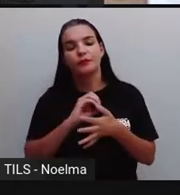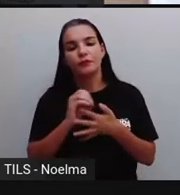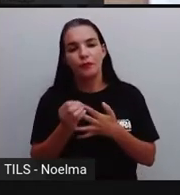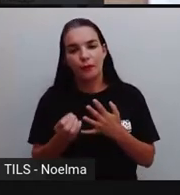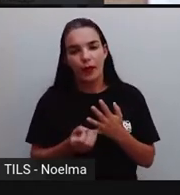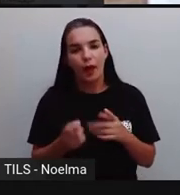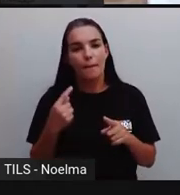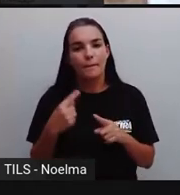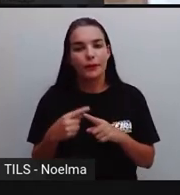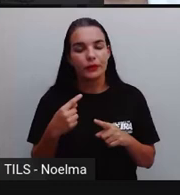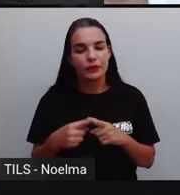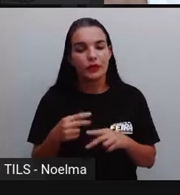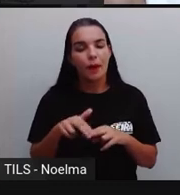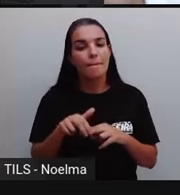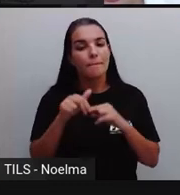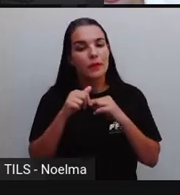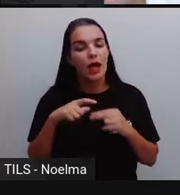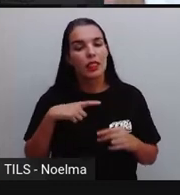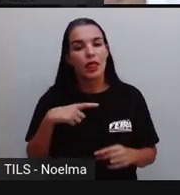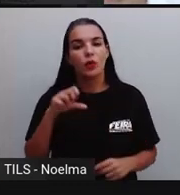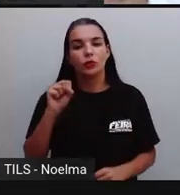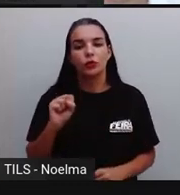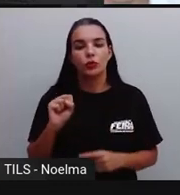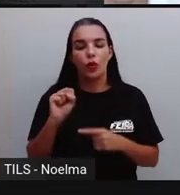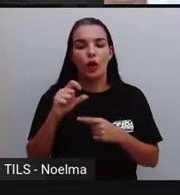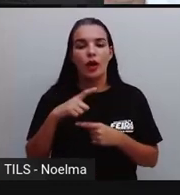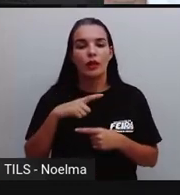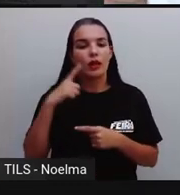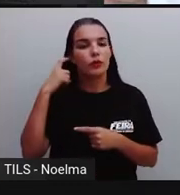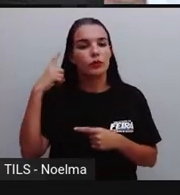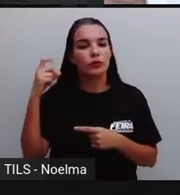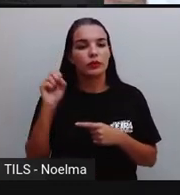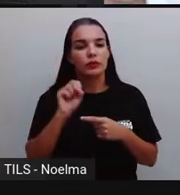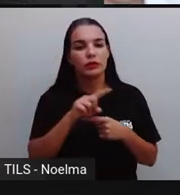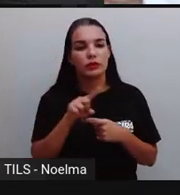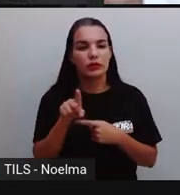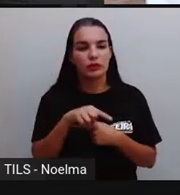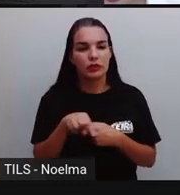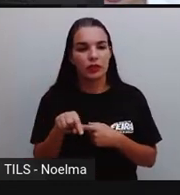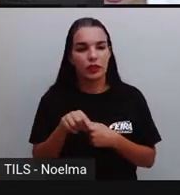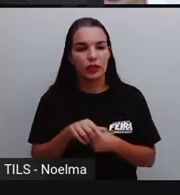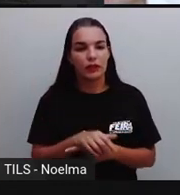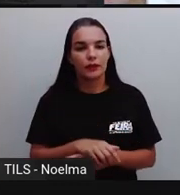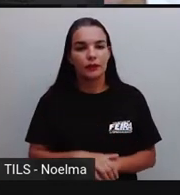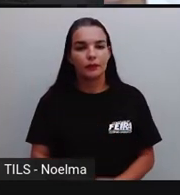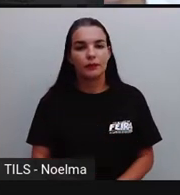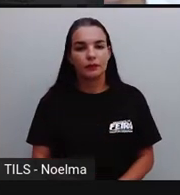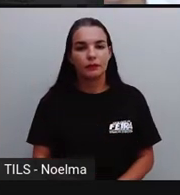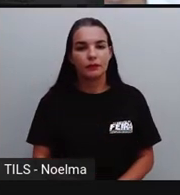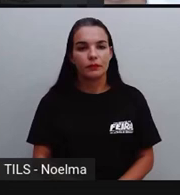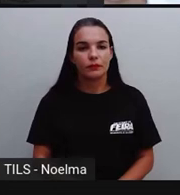por isso que ele não tem o som de si, tá? É outra regrinha que a gente vai ver.